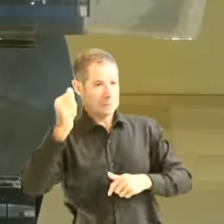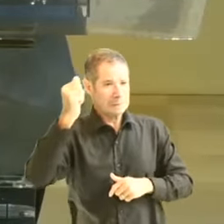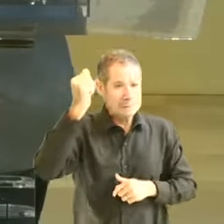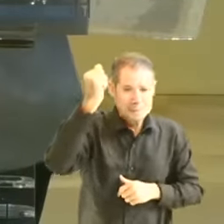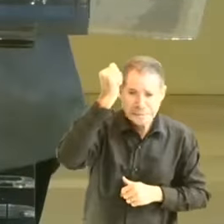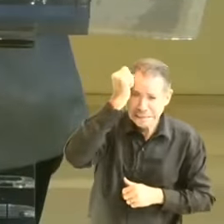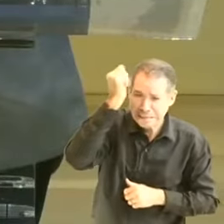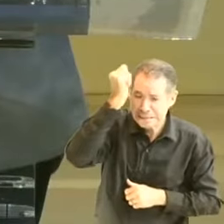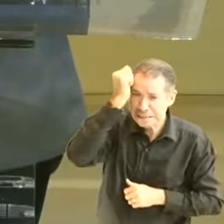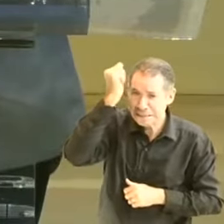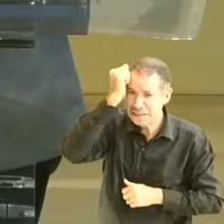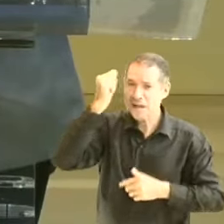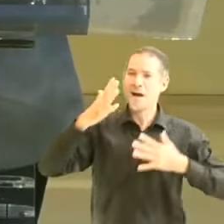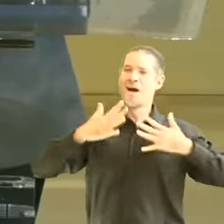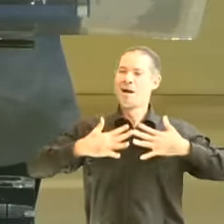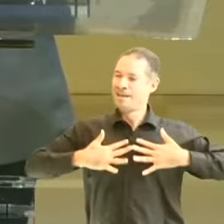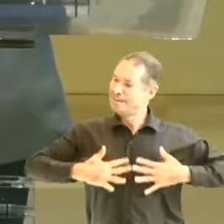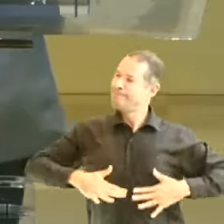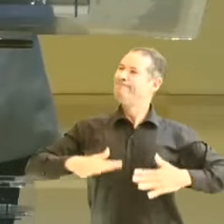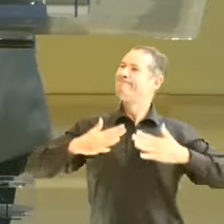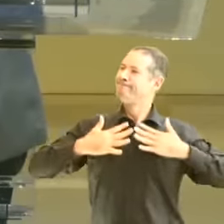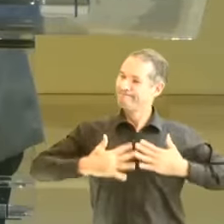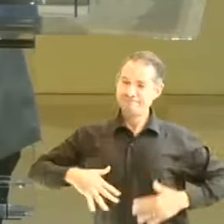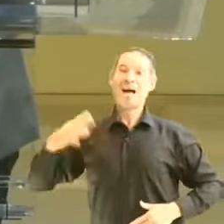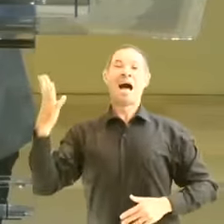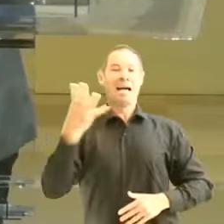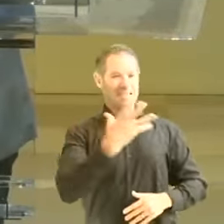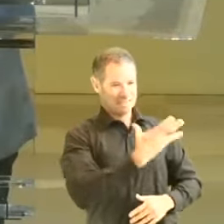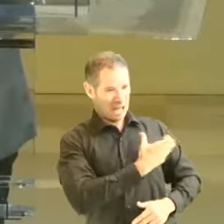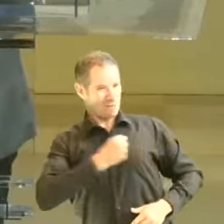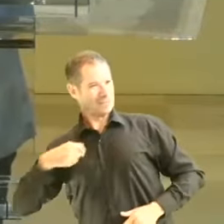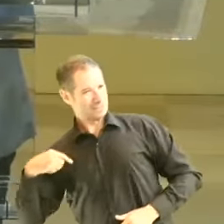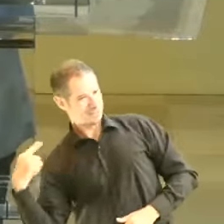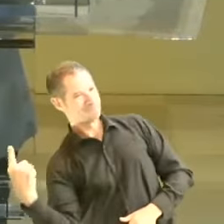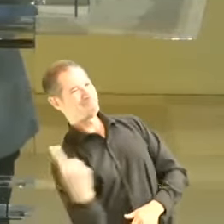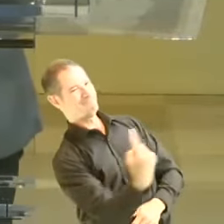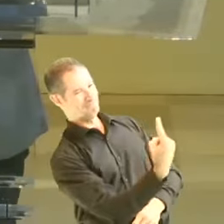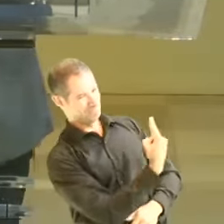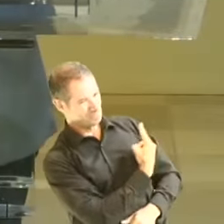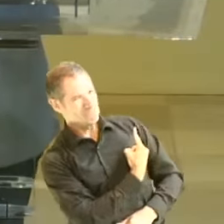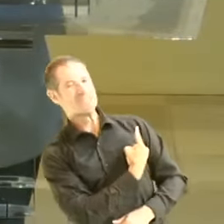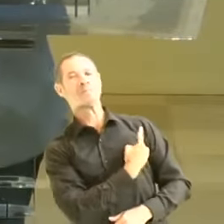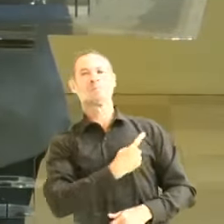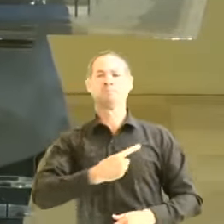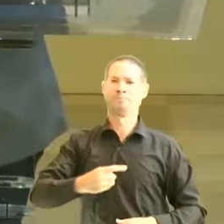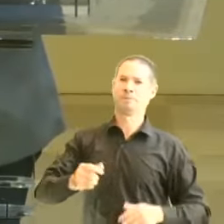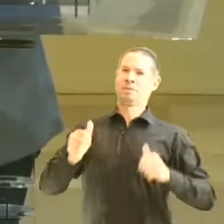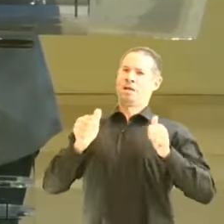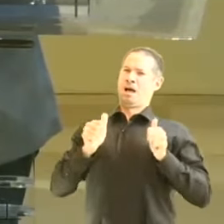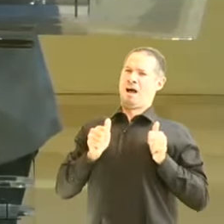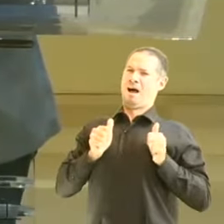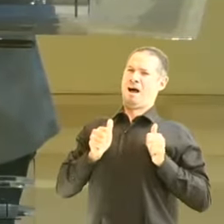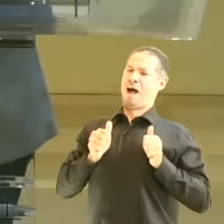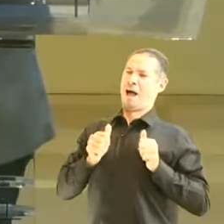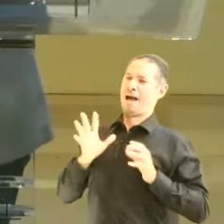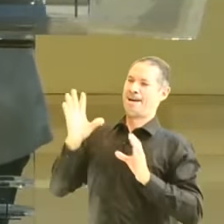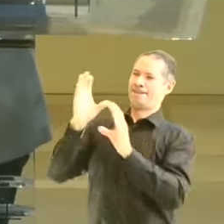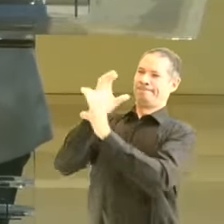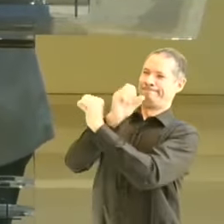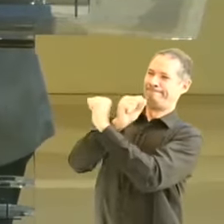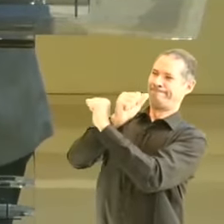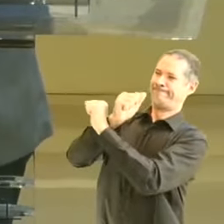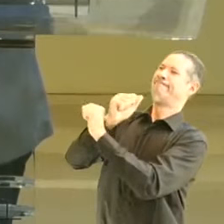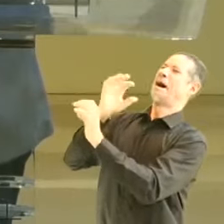arrependimento e no descanso está a salvação de vocês. Na quietude e na confiança está o